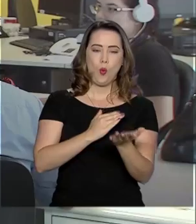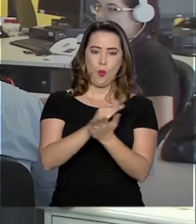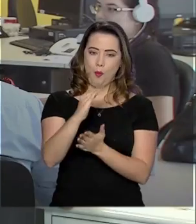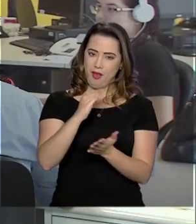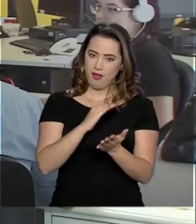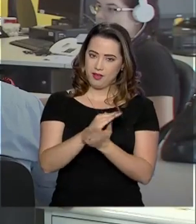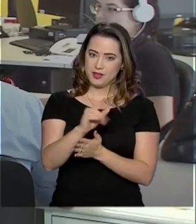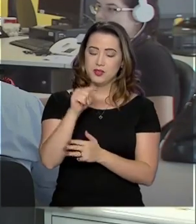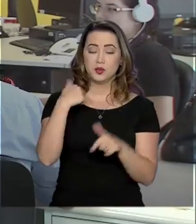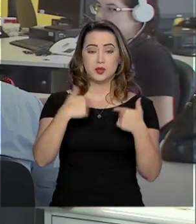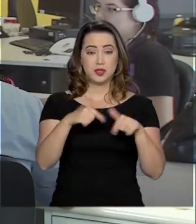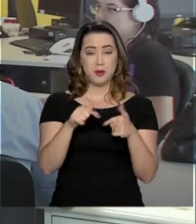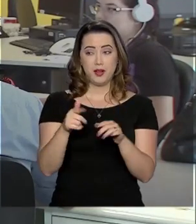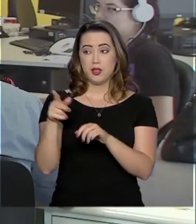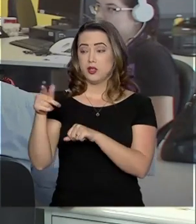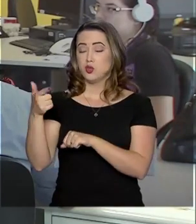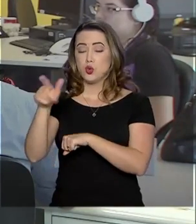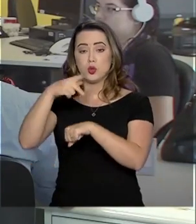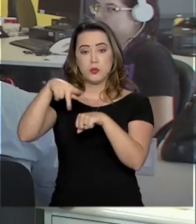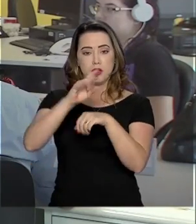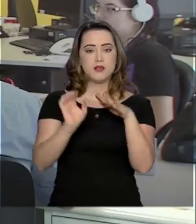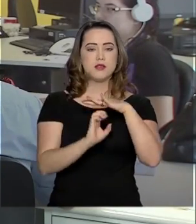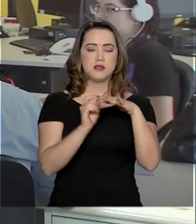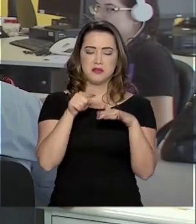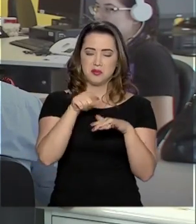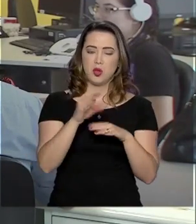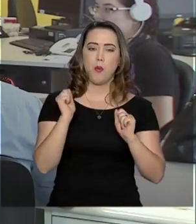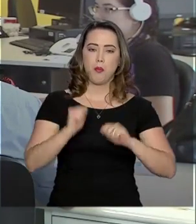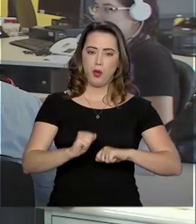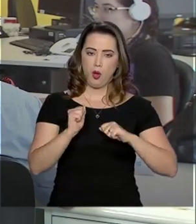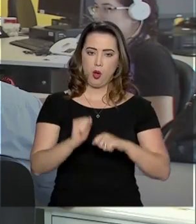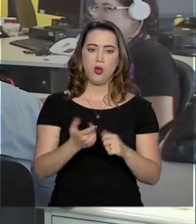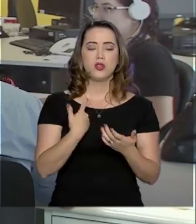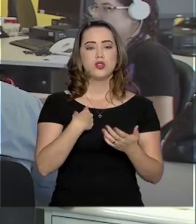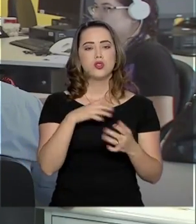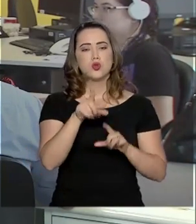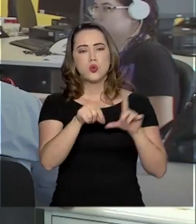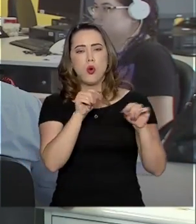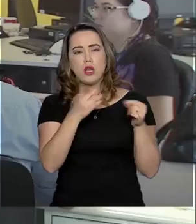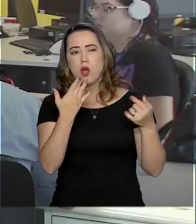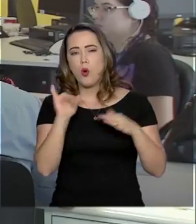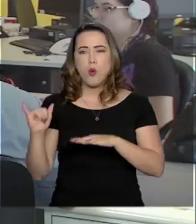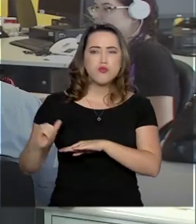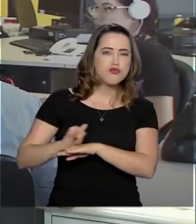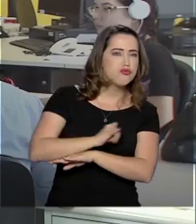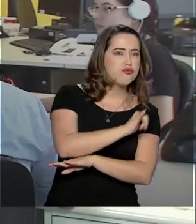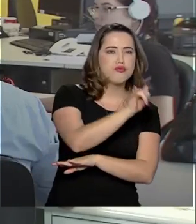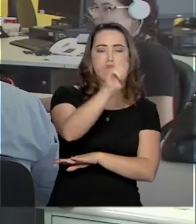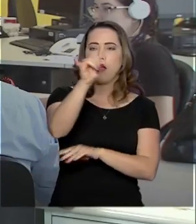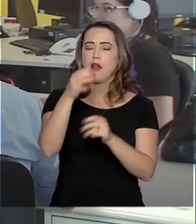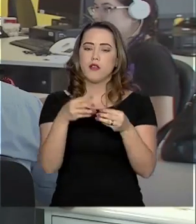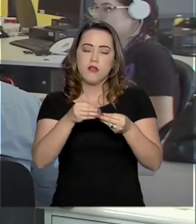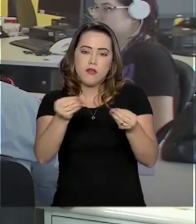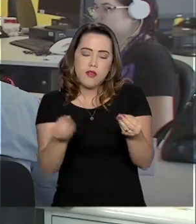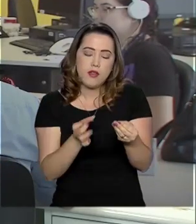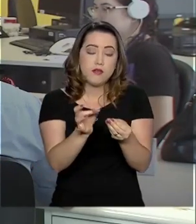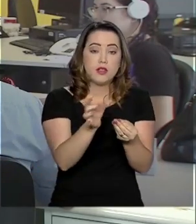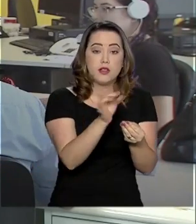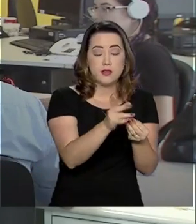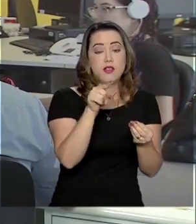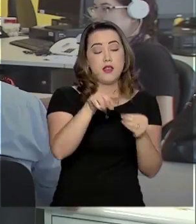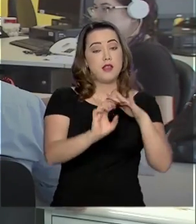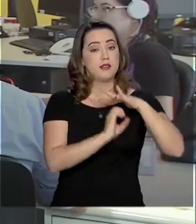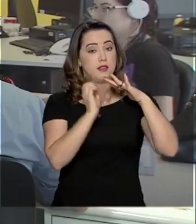de uma empresa estrangeira no Brasil e agora a Flybond já pode fazer o registro das rotas e começar a vender as passagens aéreas. Essa empresa